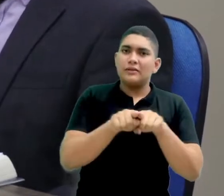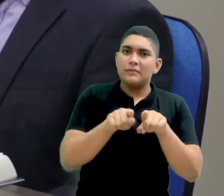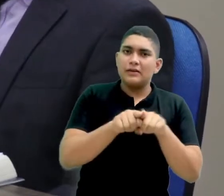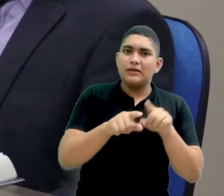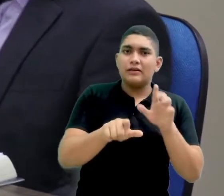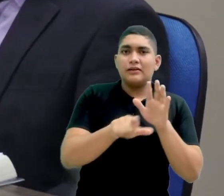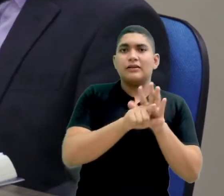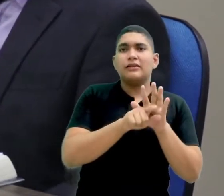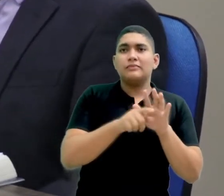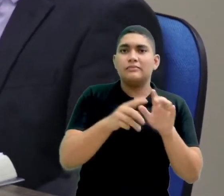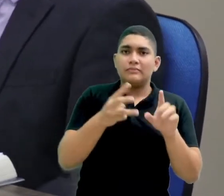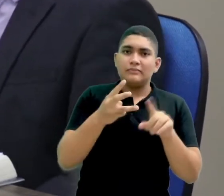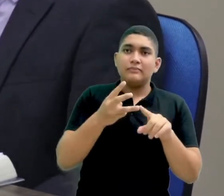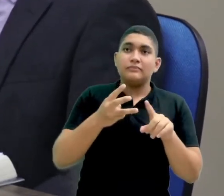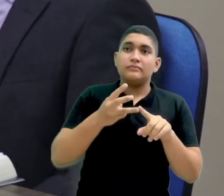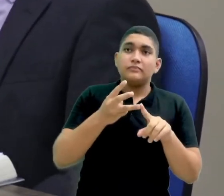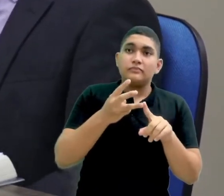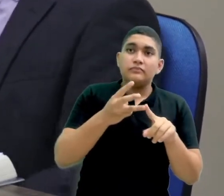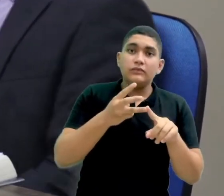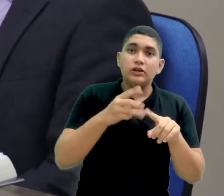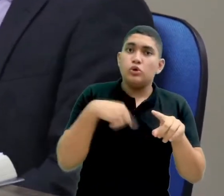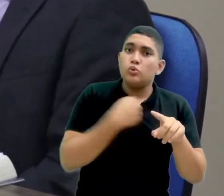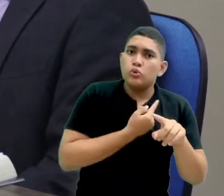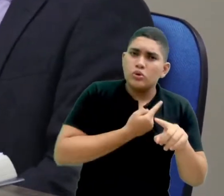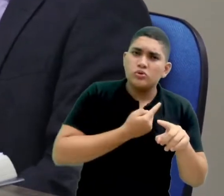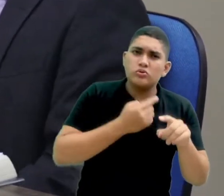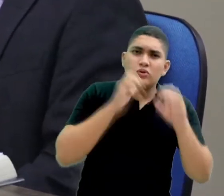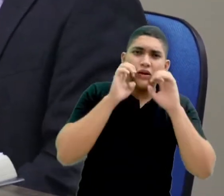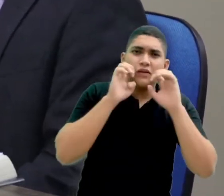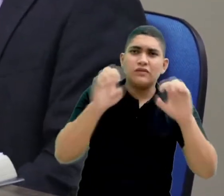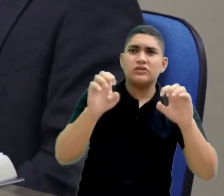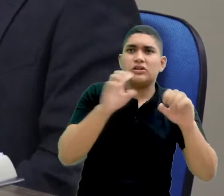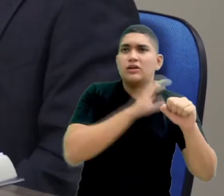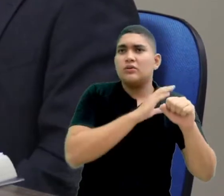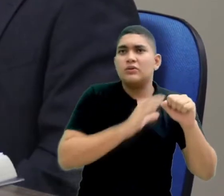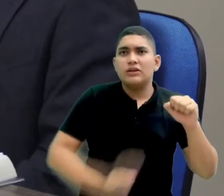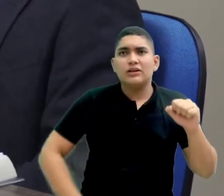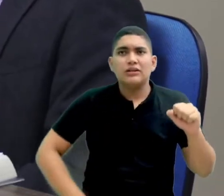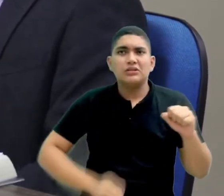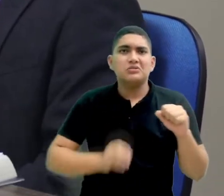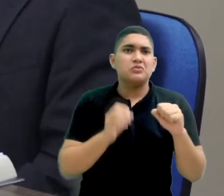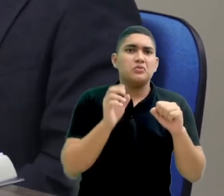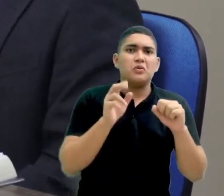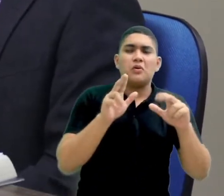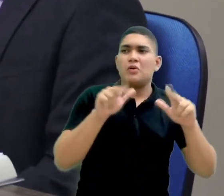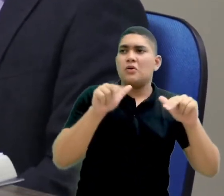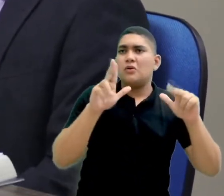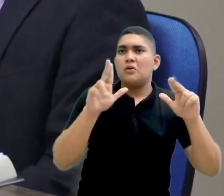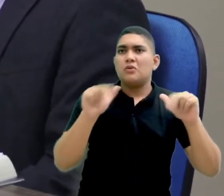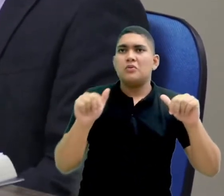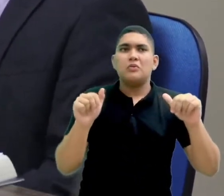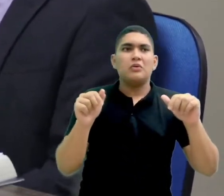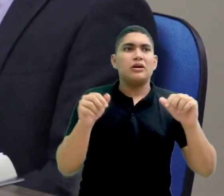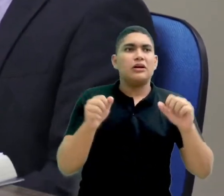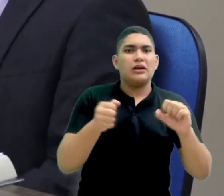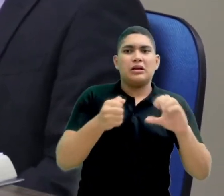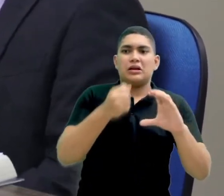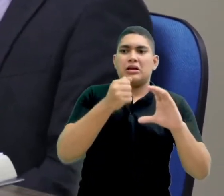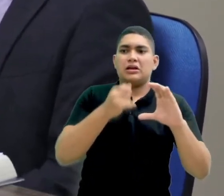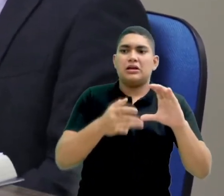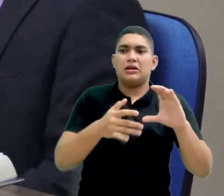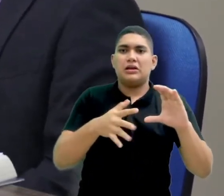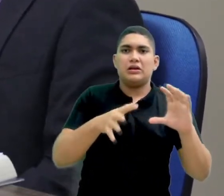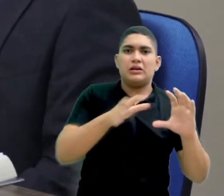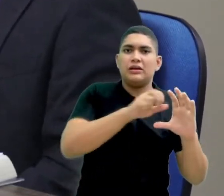que o Evangelho, o que Cristo fez, em momento algum, ele descaracteriza, ele retira o